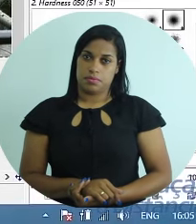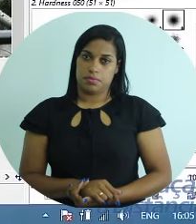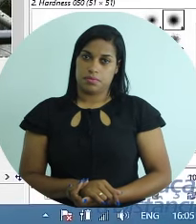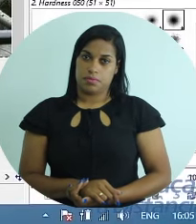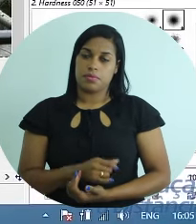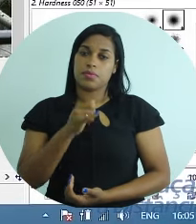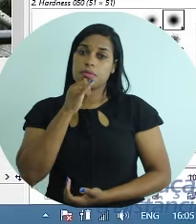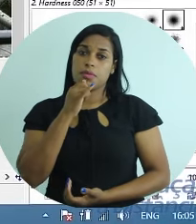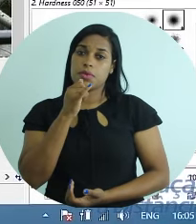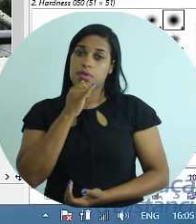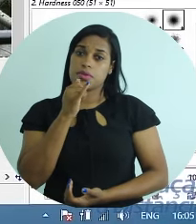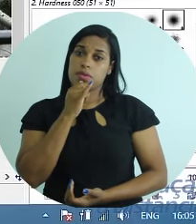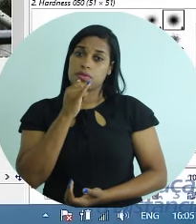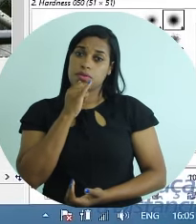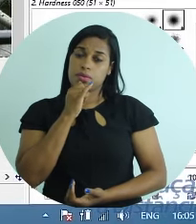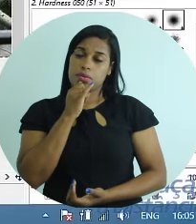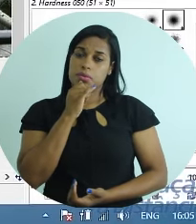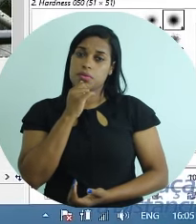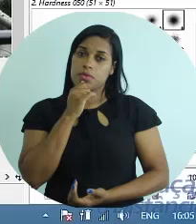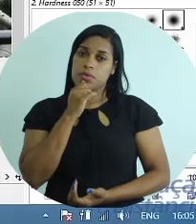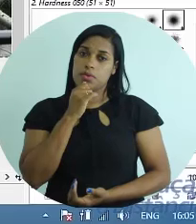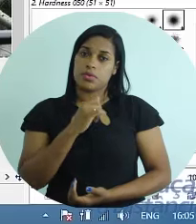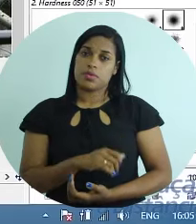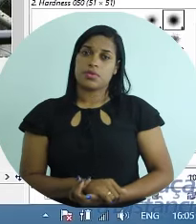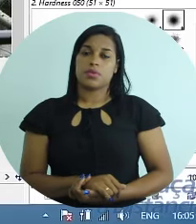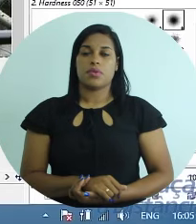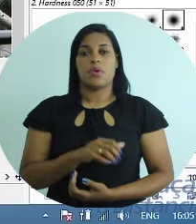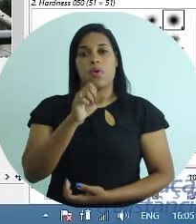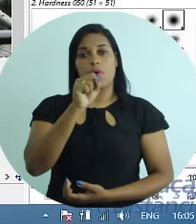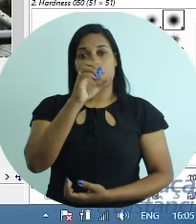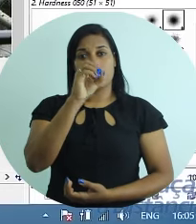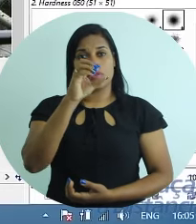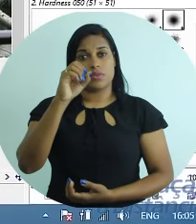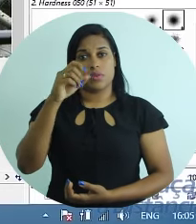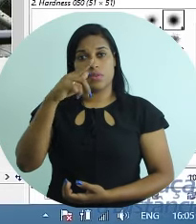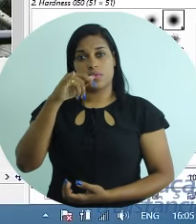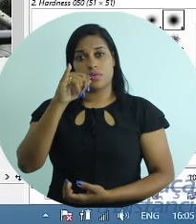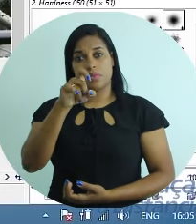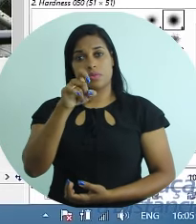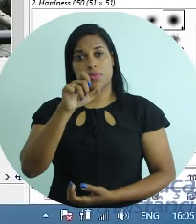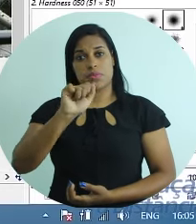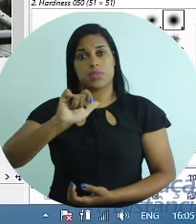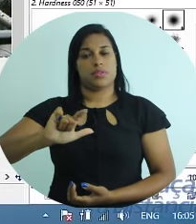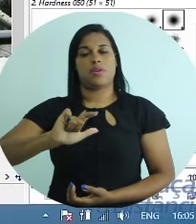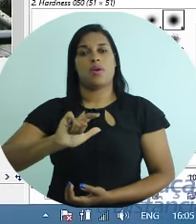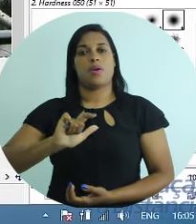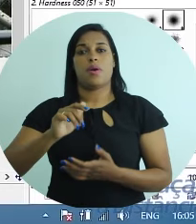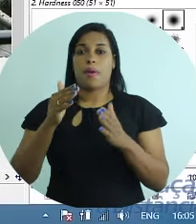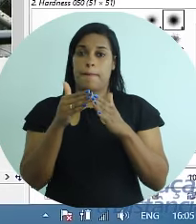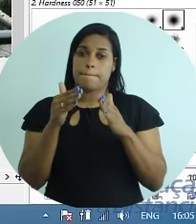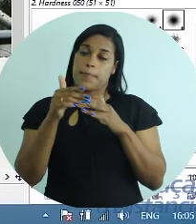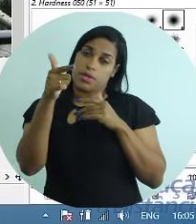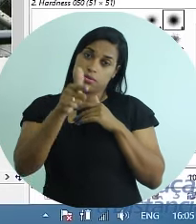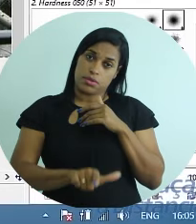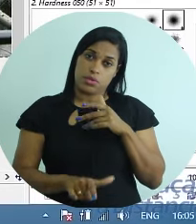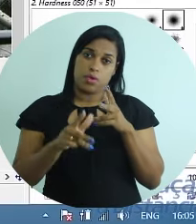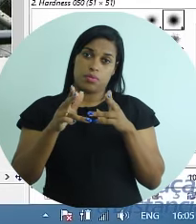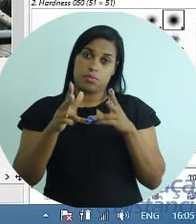para, por exemplo, que ela fique com 800 pixels de largura. peço para redimensionar.